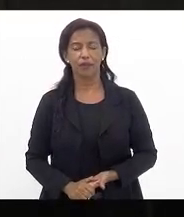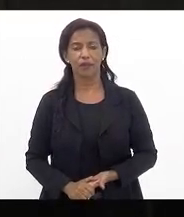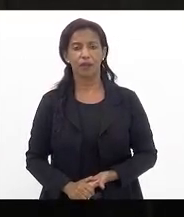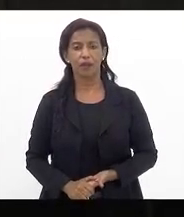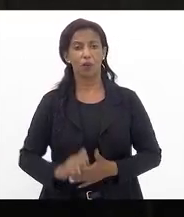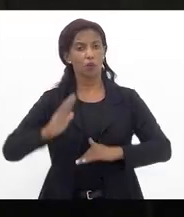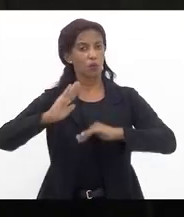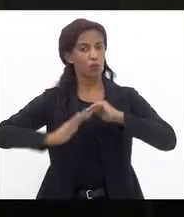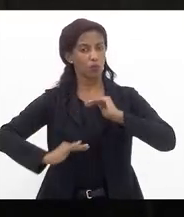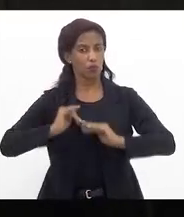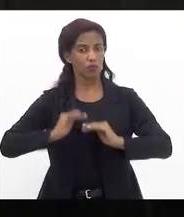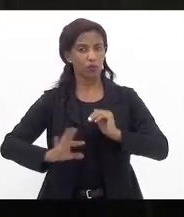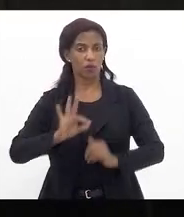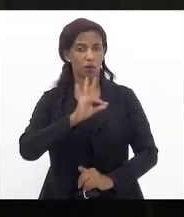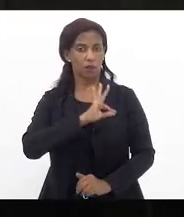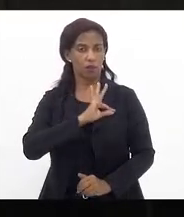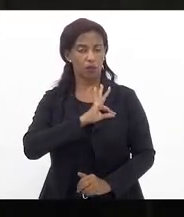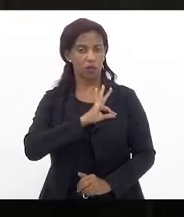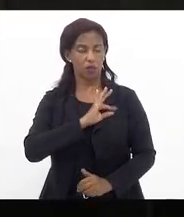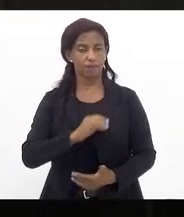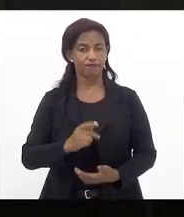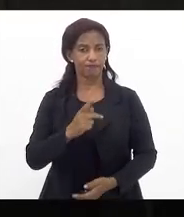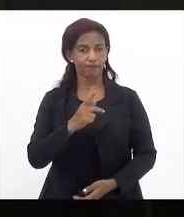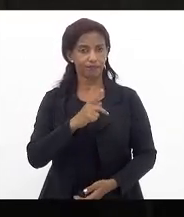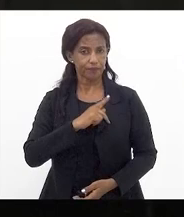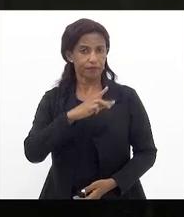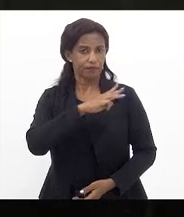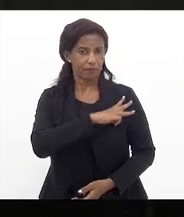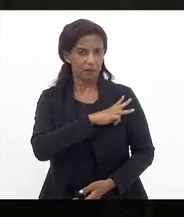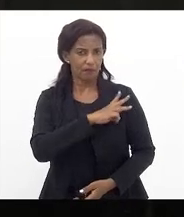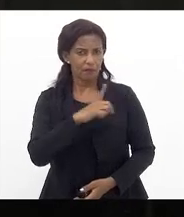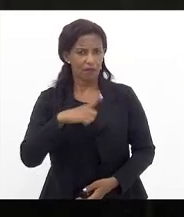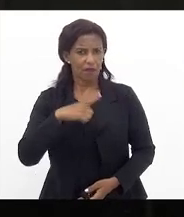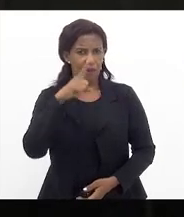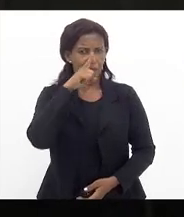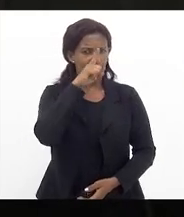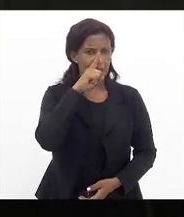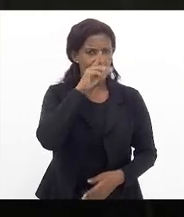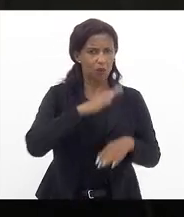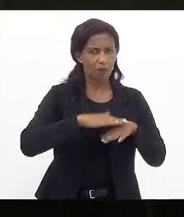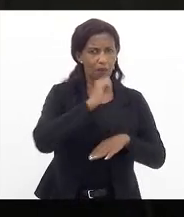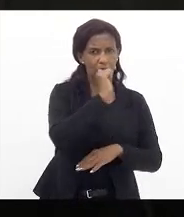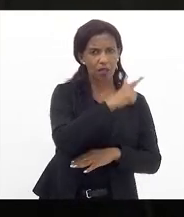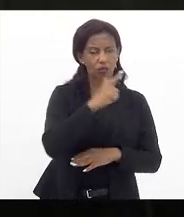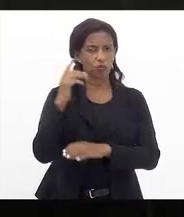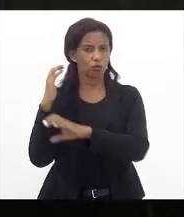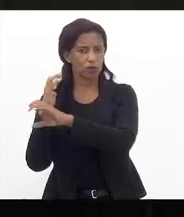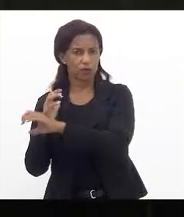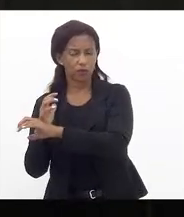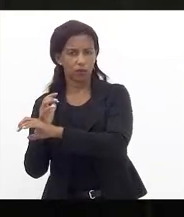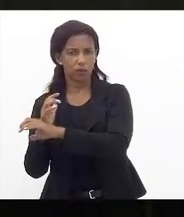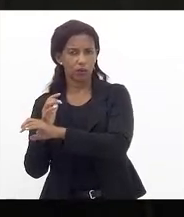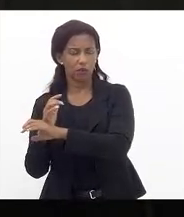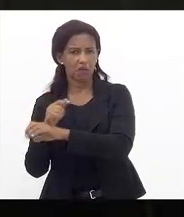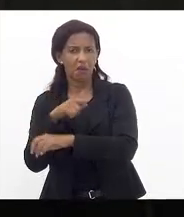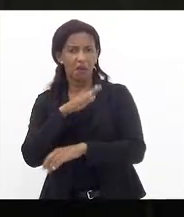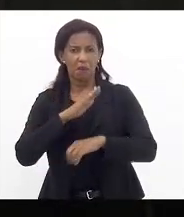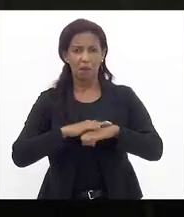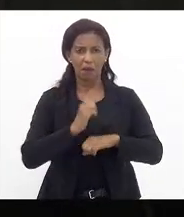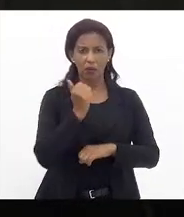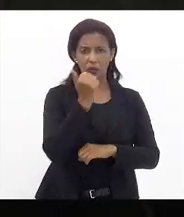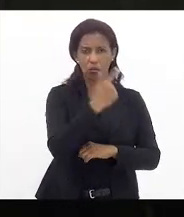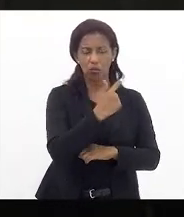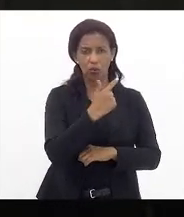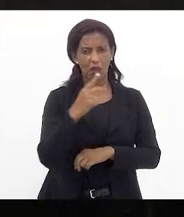o profissional da Polícia Militar, ele corre mais risco que a Polícia Civil? ele corre mais risco que o